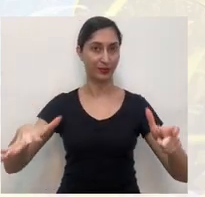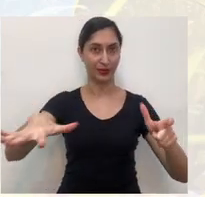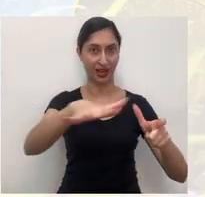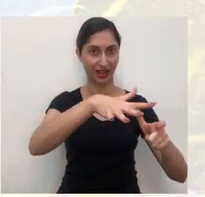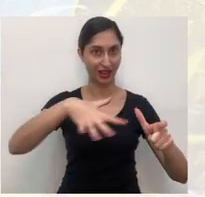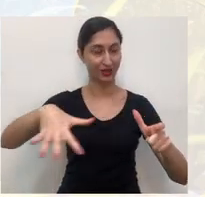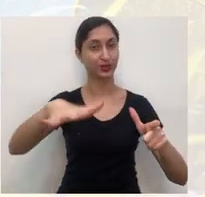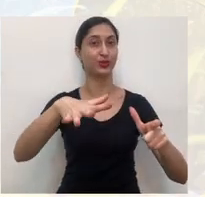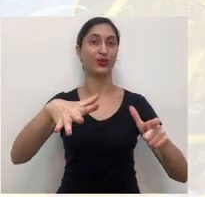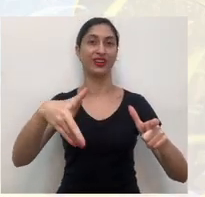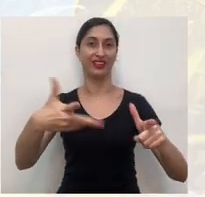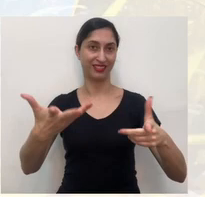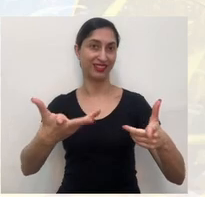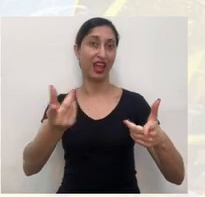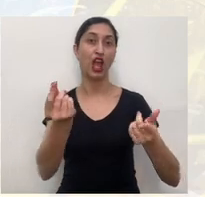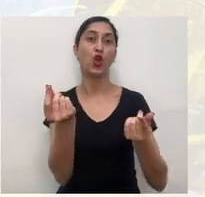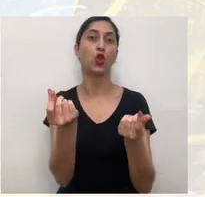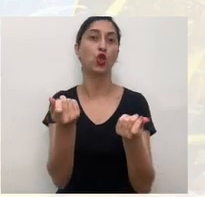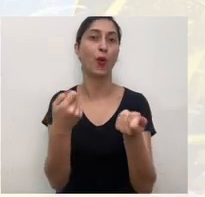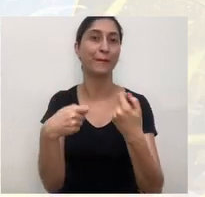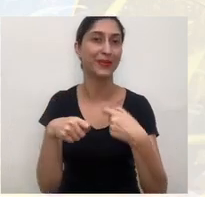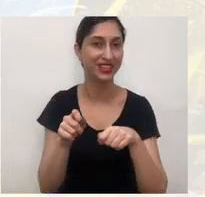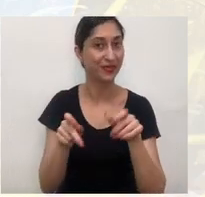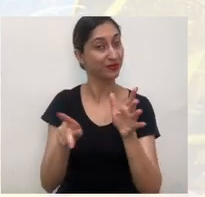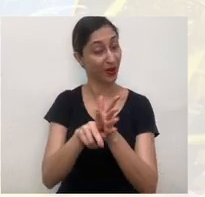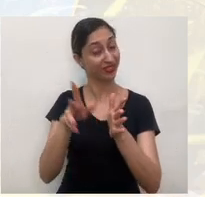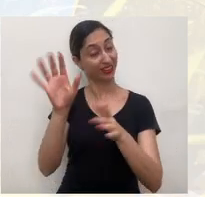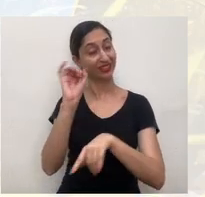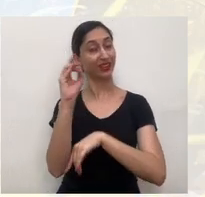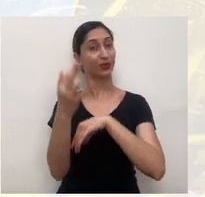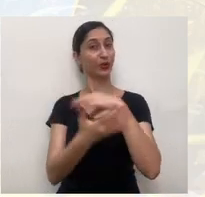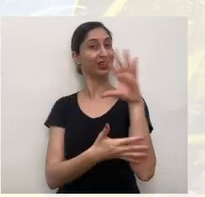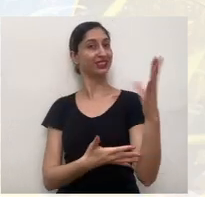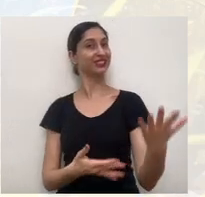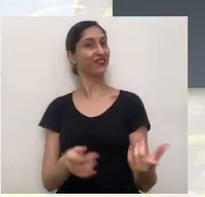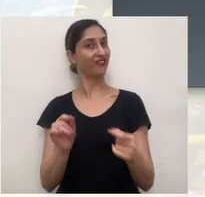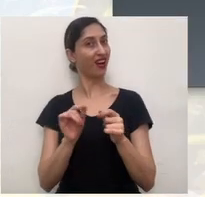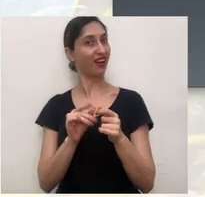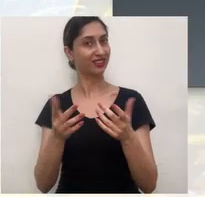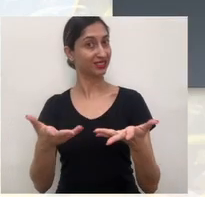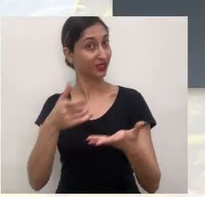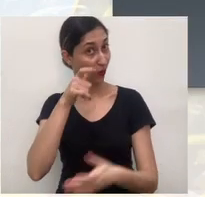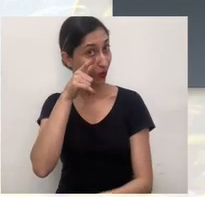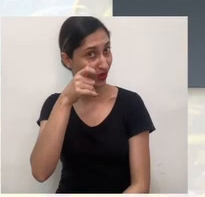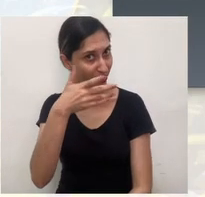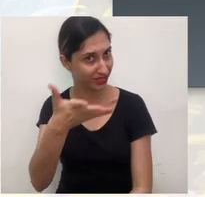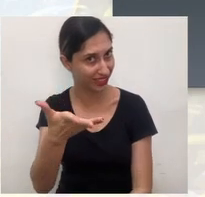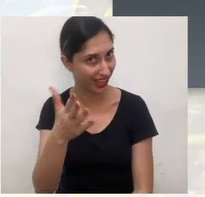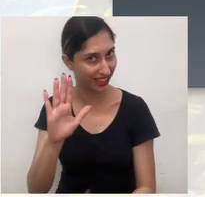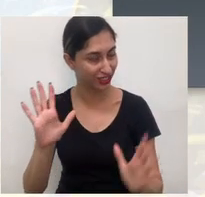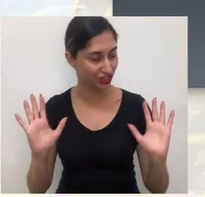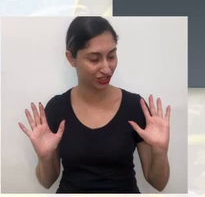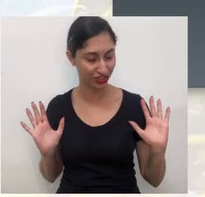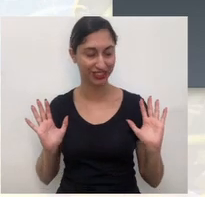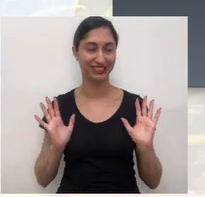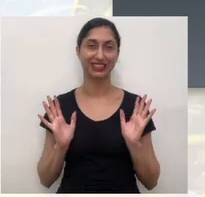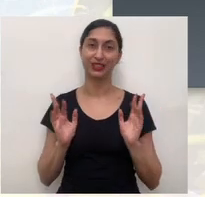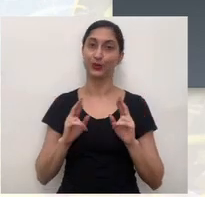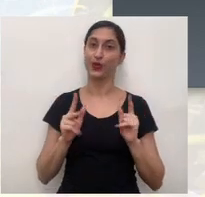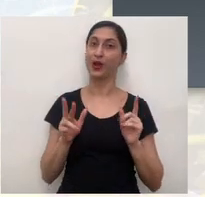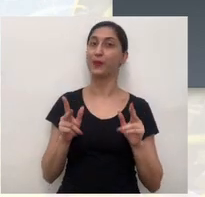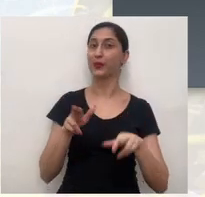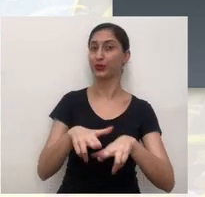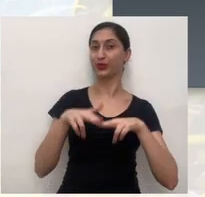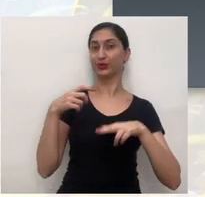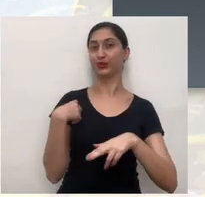natureza. Essa é a forma mais econômica que tem. Tá? Essa é uma curiosidade, é um parênteses. Não é que por isso a gente vai